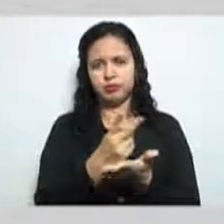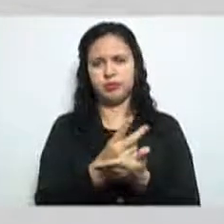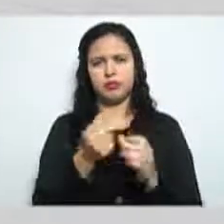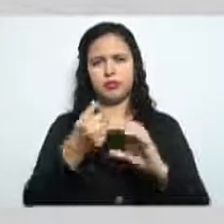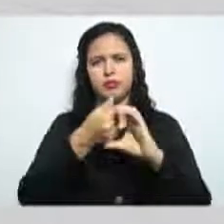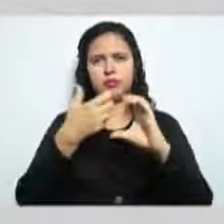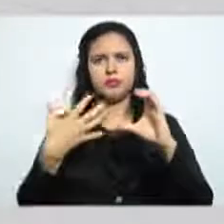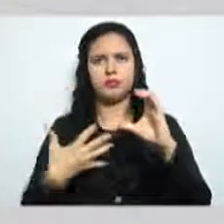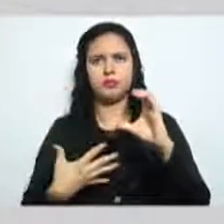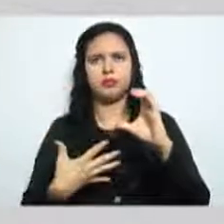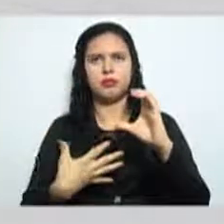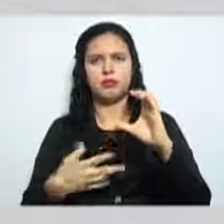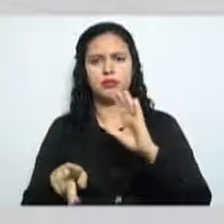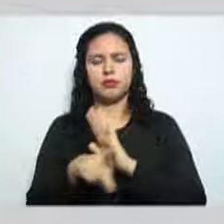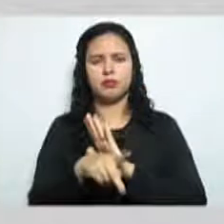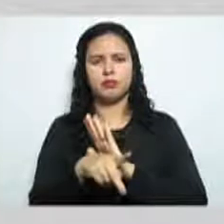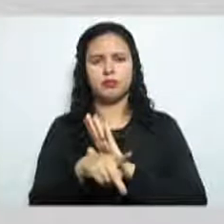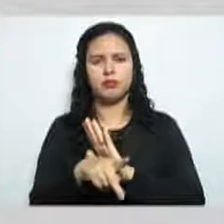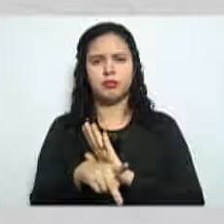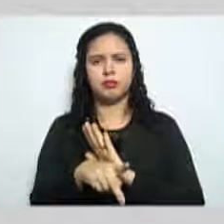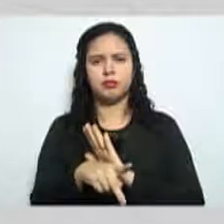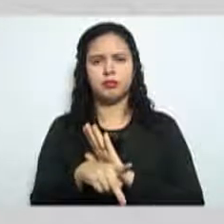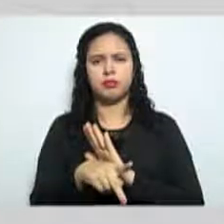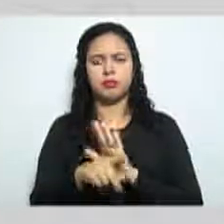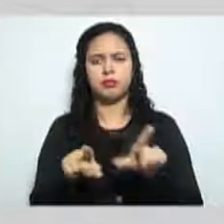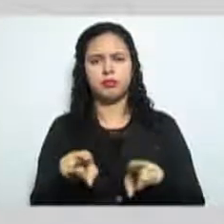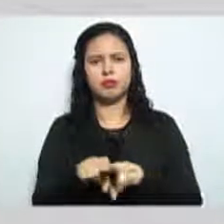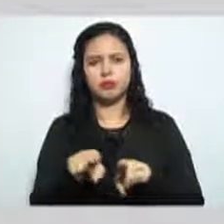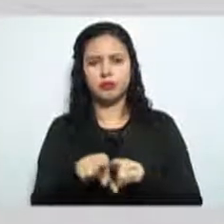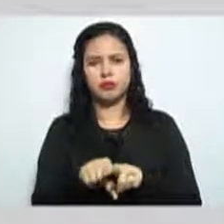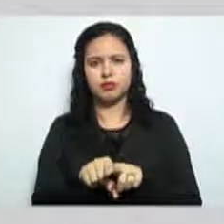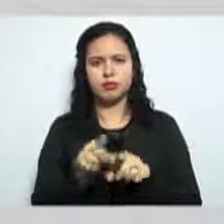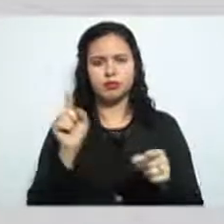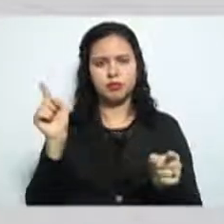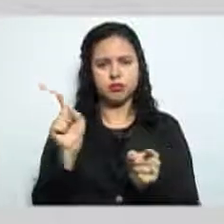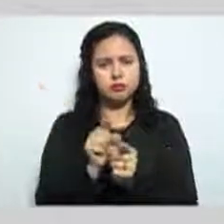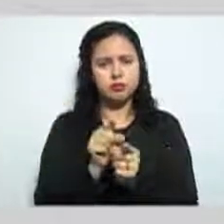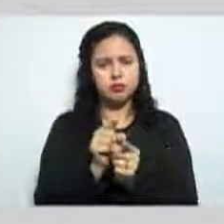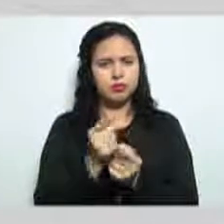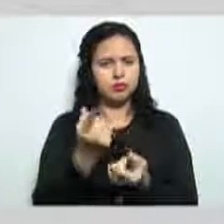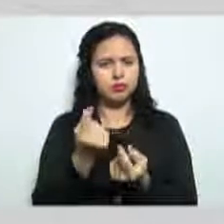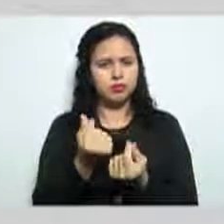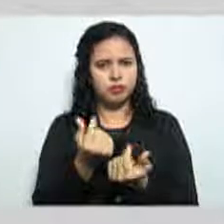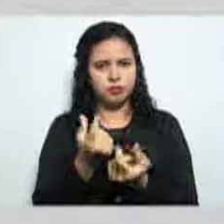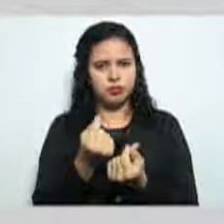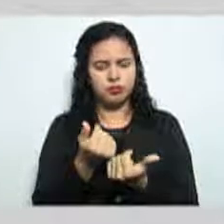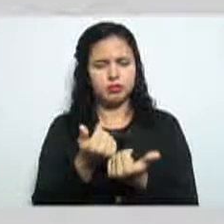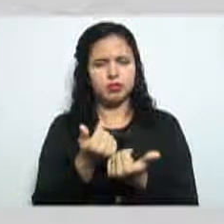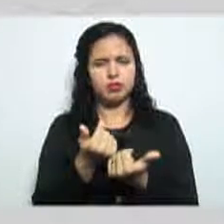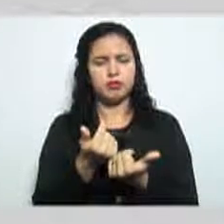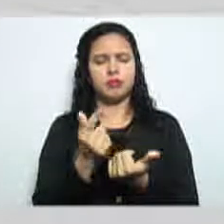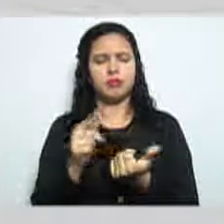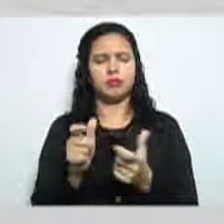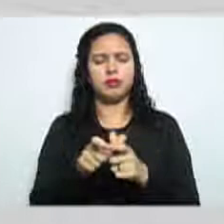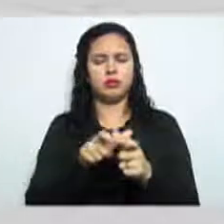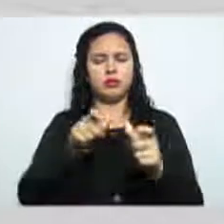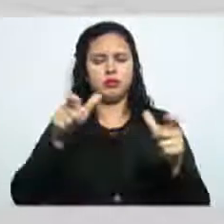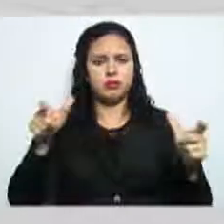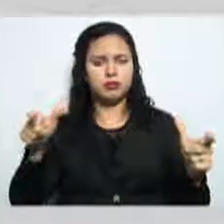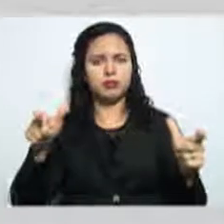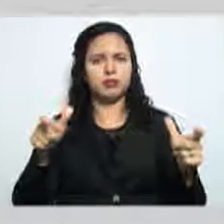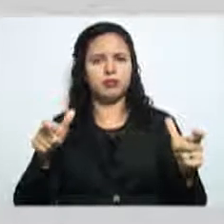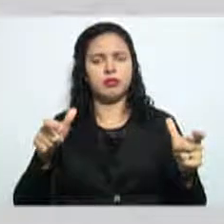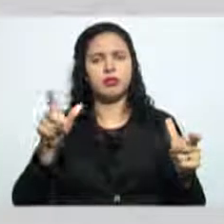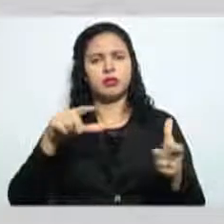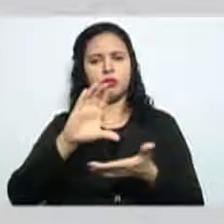produto, esse sentido de confiabilidade. Além da redução de custos. Redução de custos aumenta a maximização de lucro